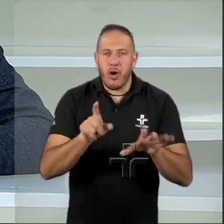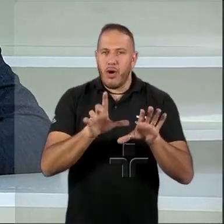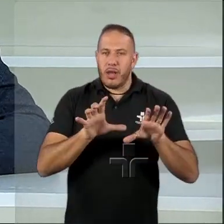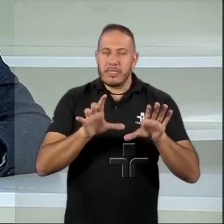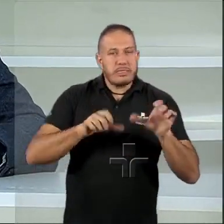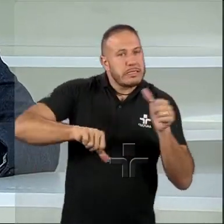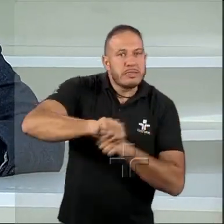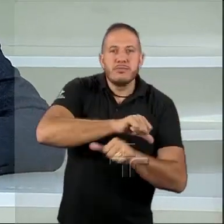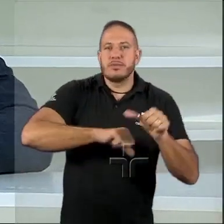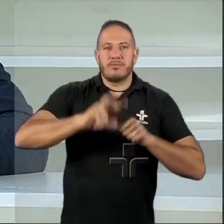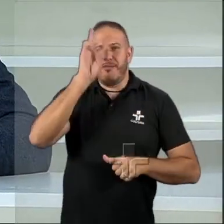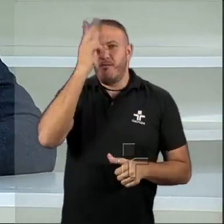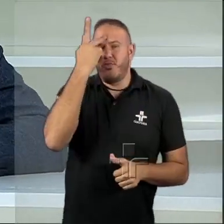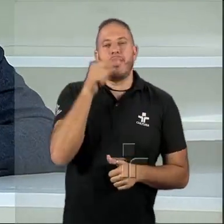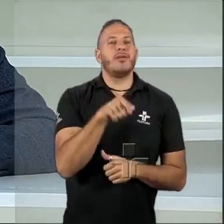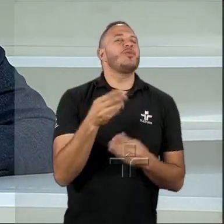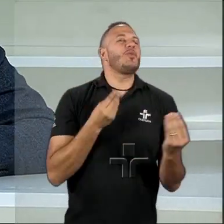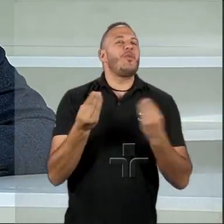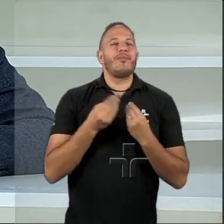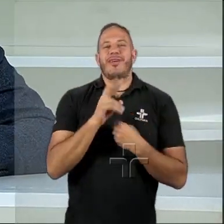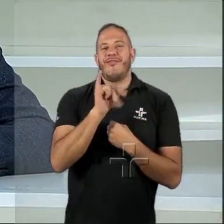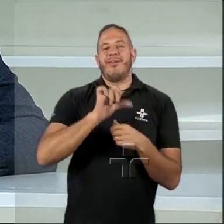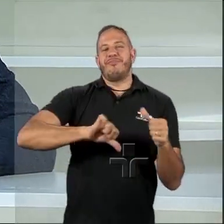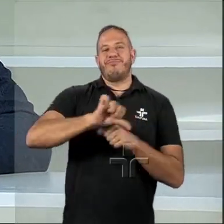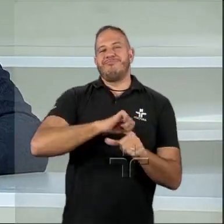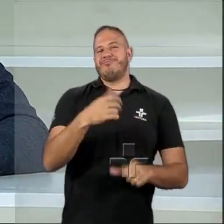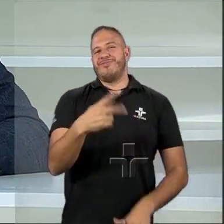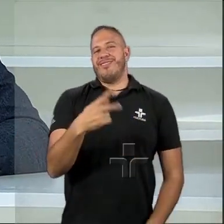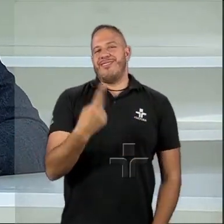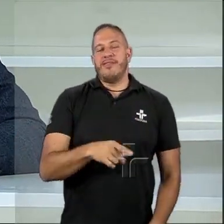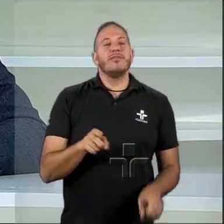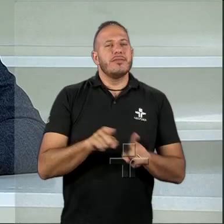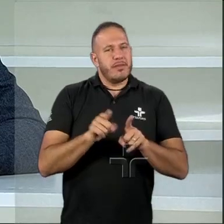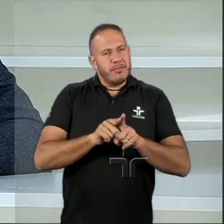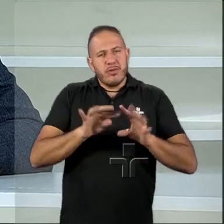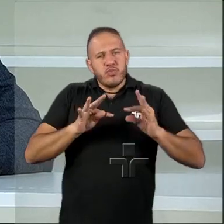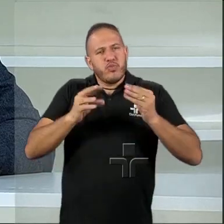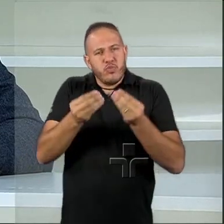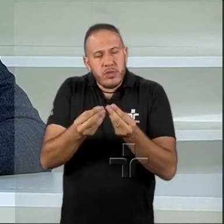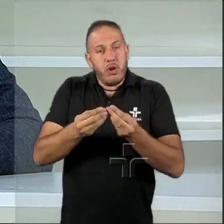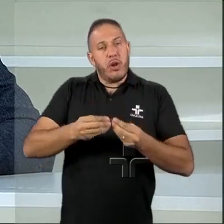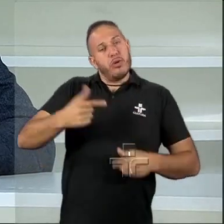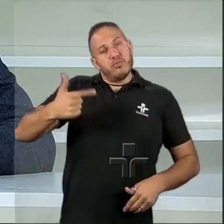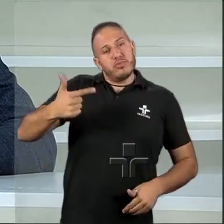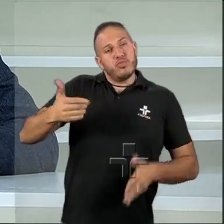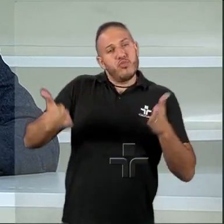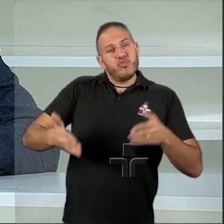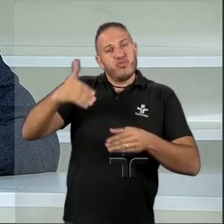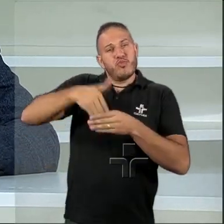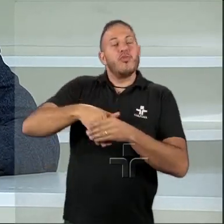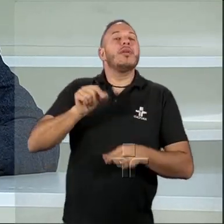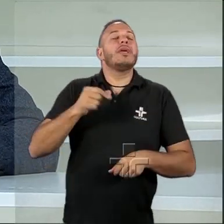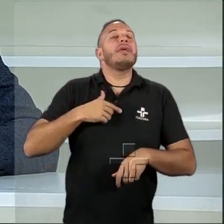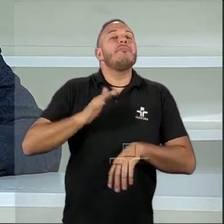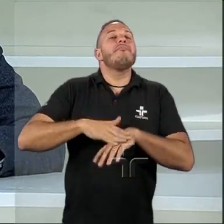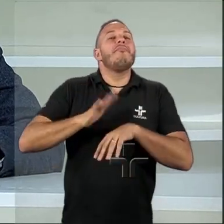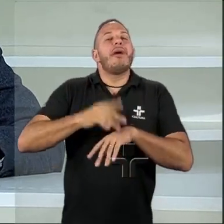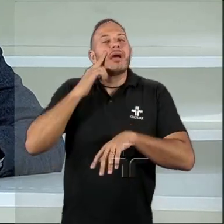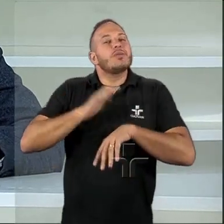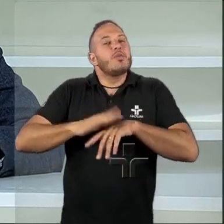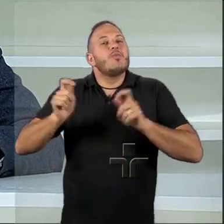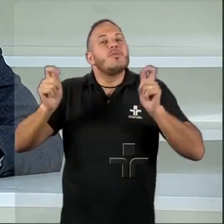remontar essas peças. Como é que vocês vão remontar isso? E a questão toda agora no segundo turno é quem tem mais condições